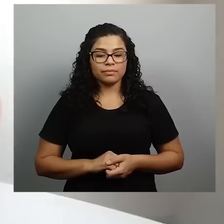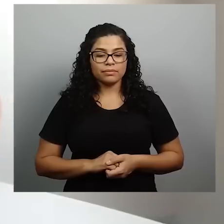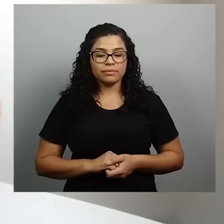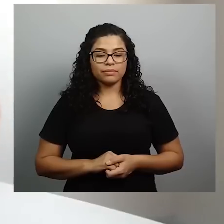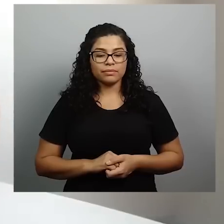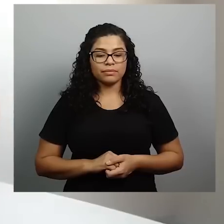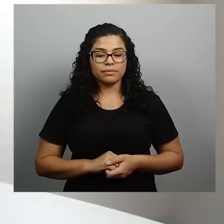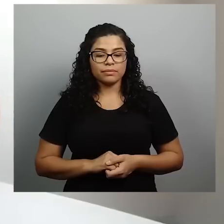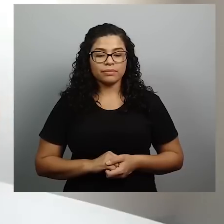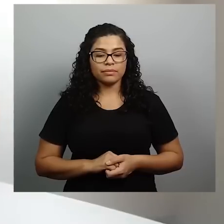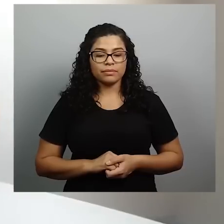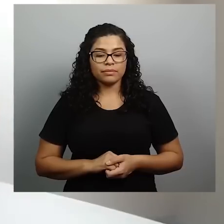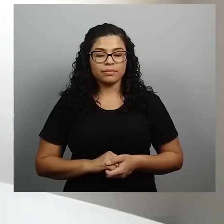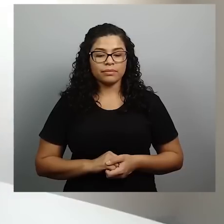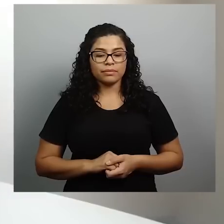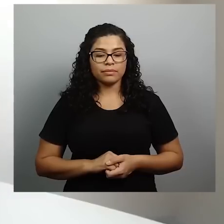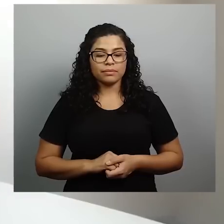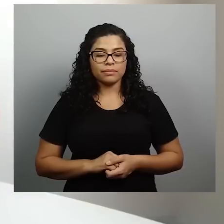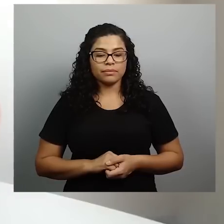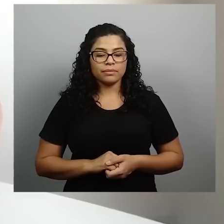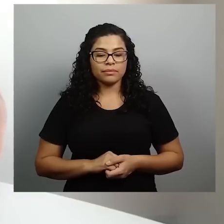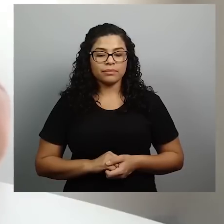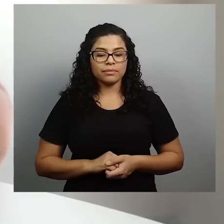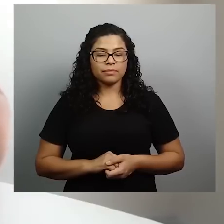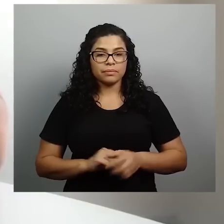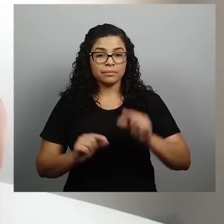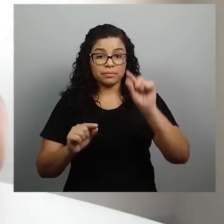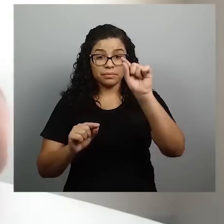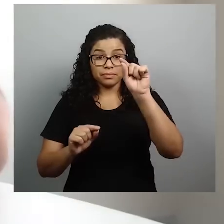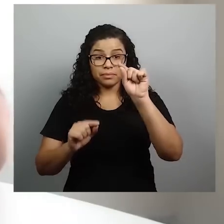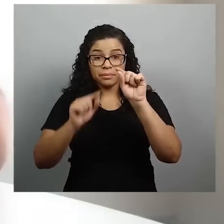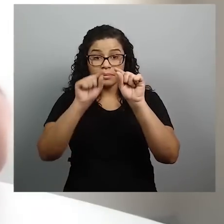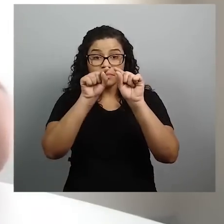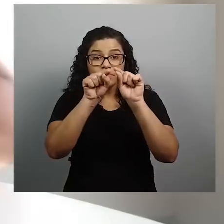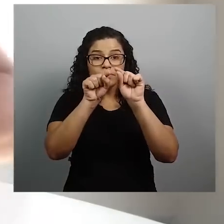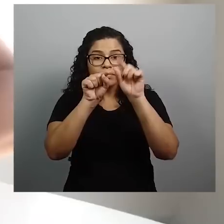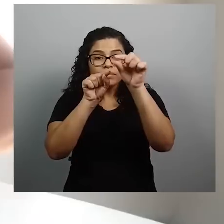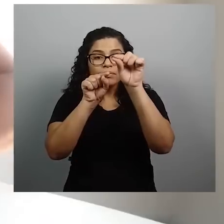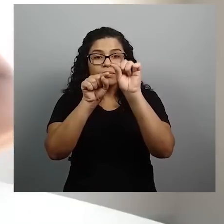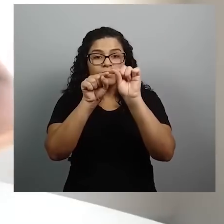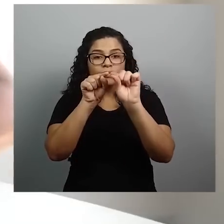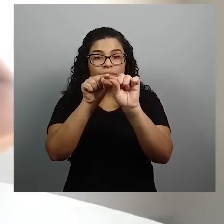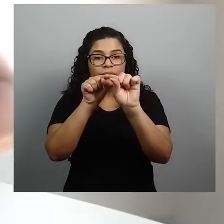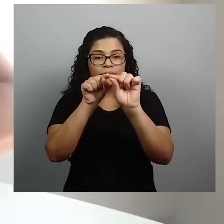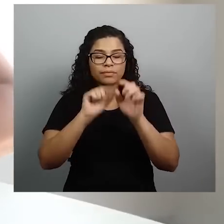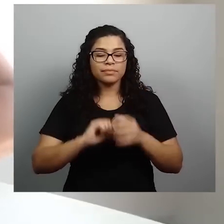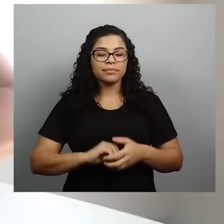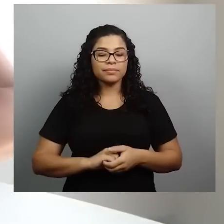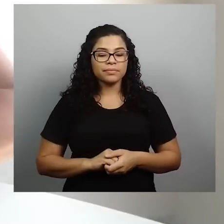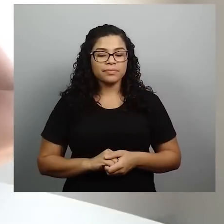Então, nós vamos pegar esta pontinha e colocar neste outro ponto aqui.